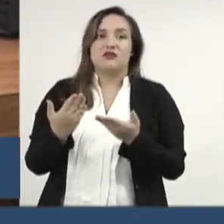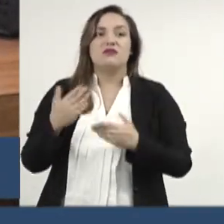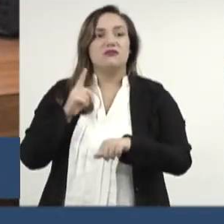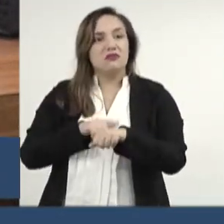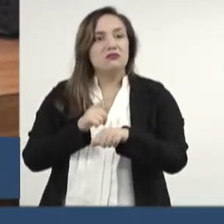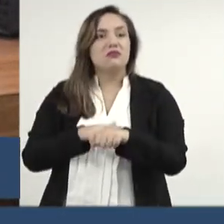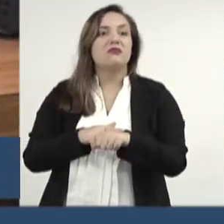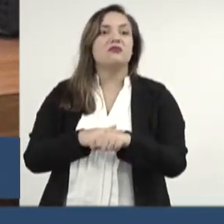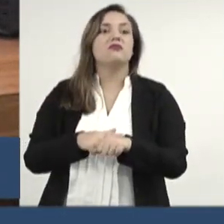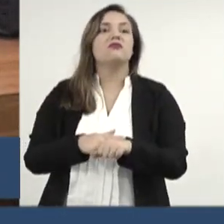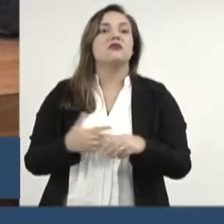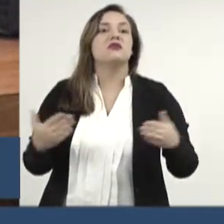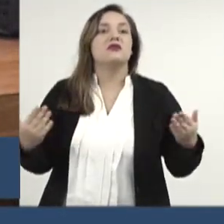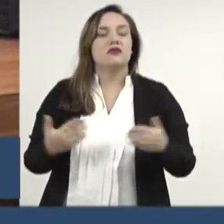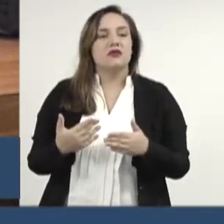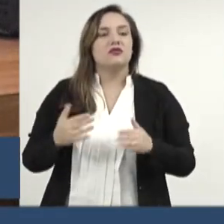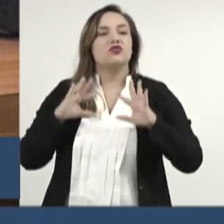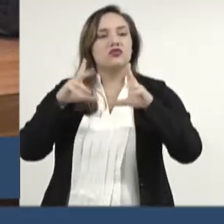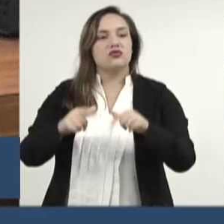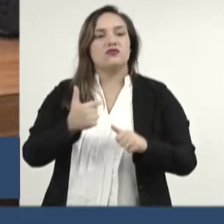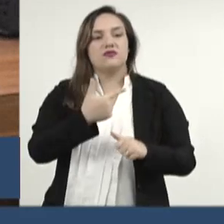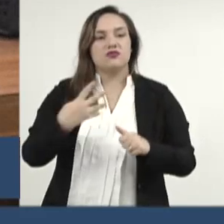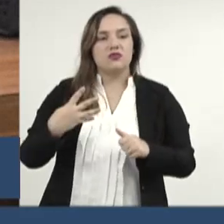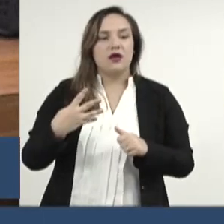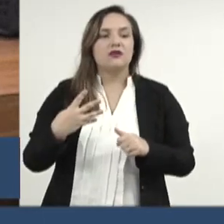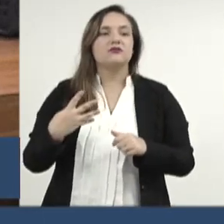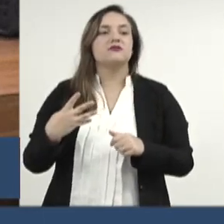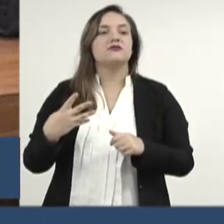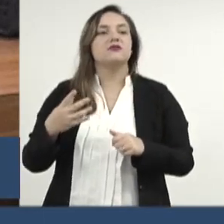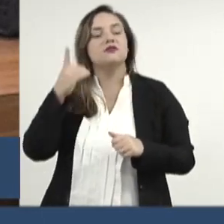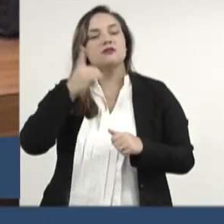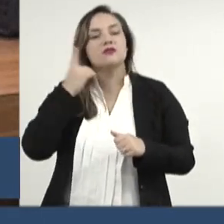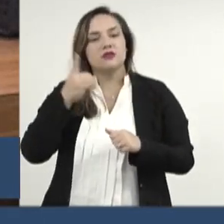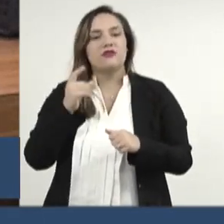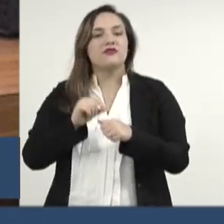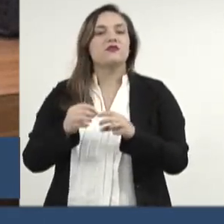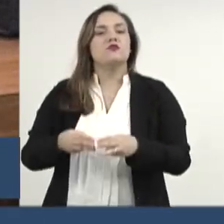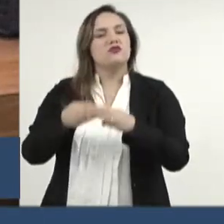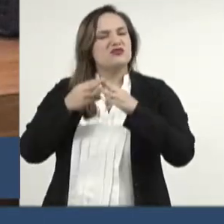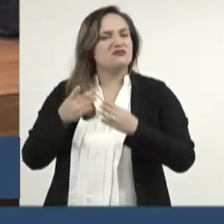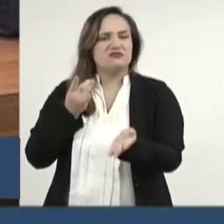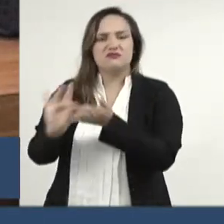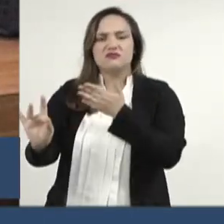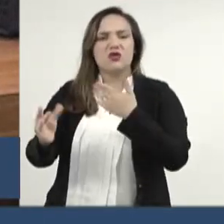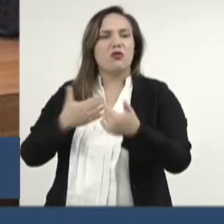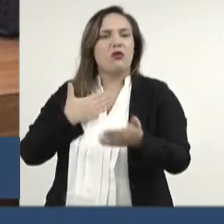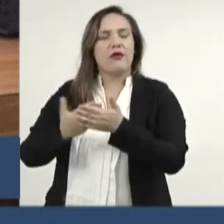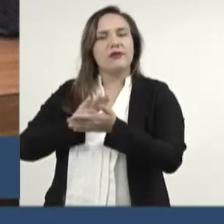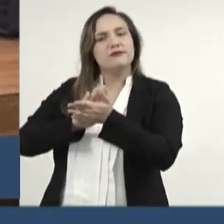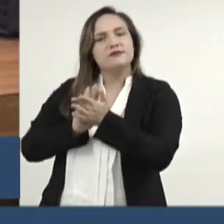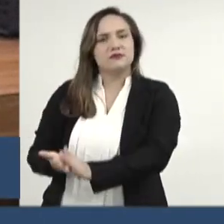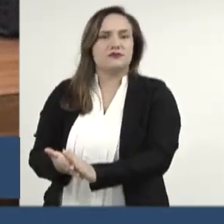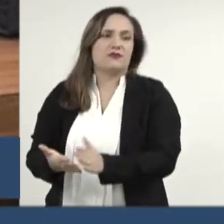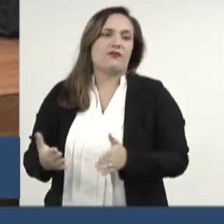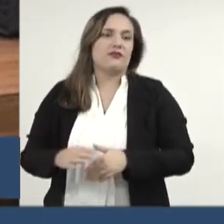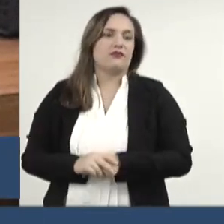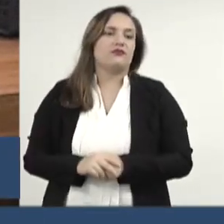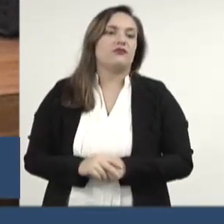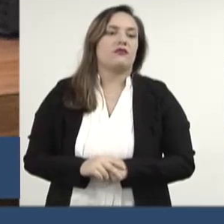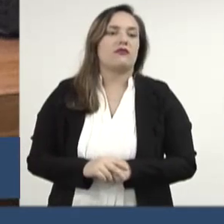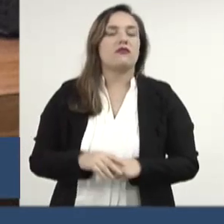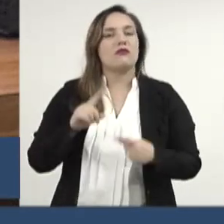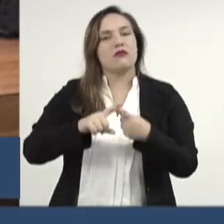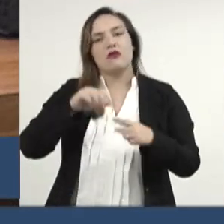Paulo, em nome dos 24 deputados. Nós temos que repudiar de forma veementemente qualquer tipo de discriminação. É a